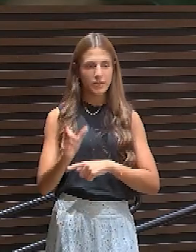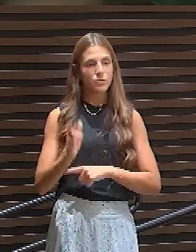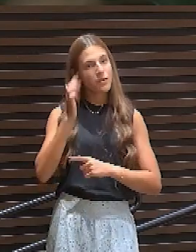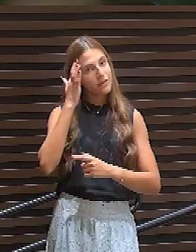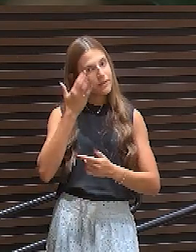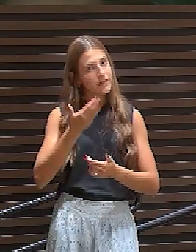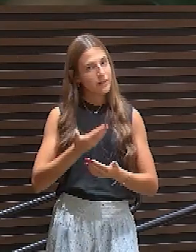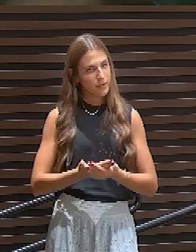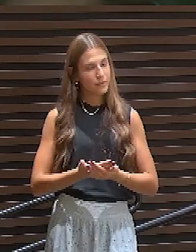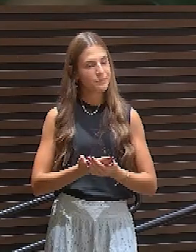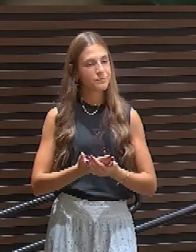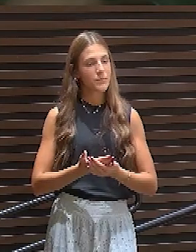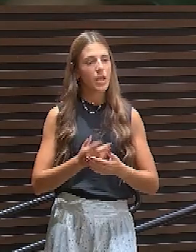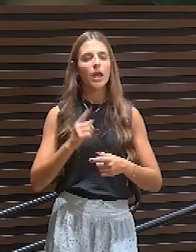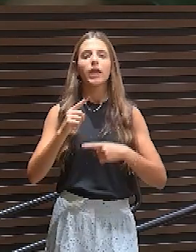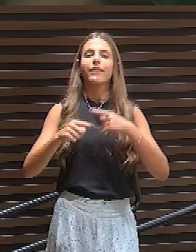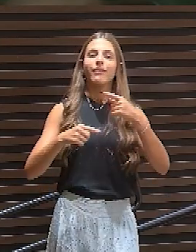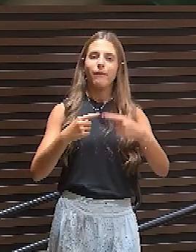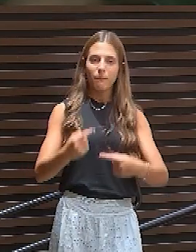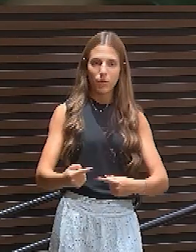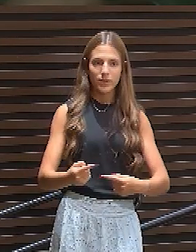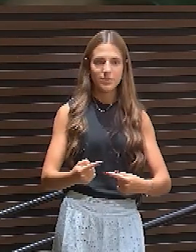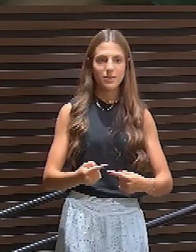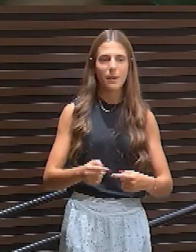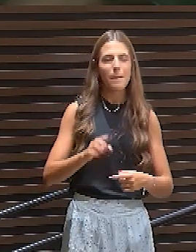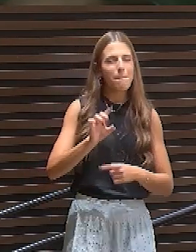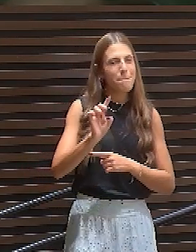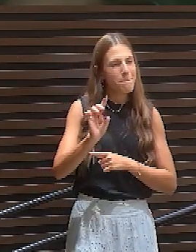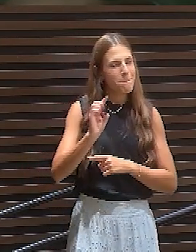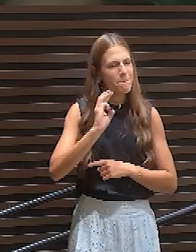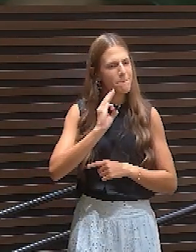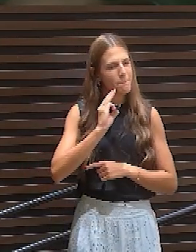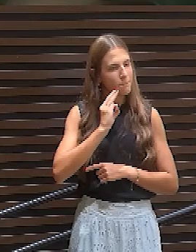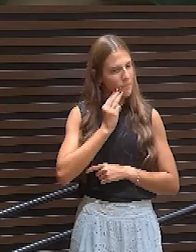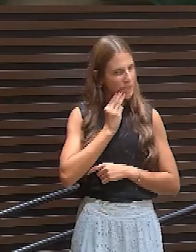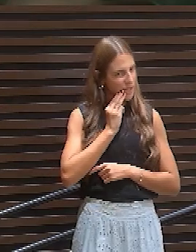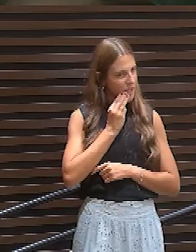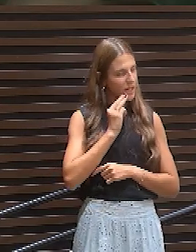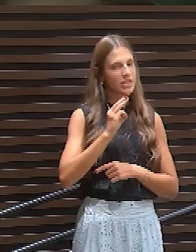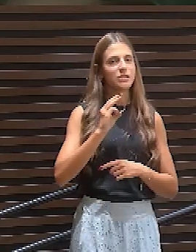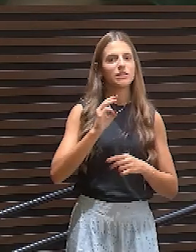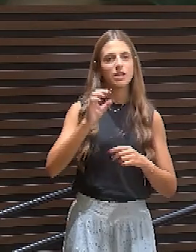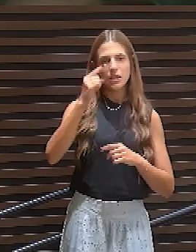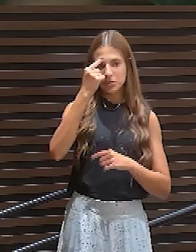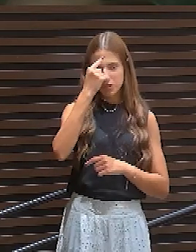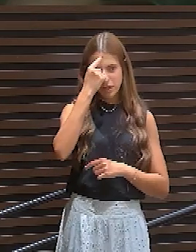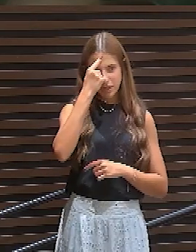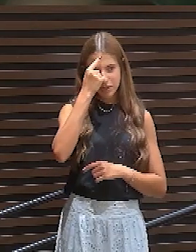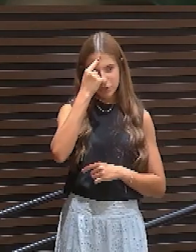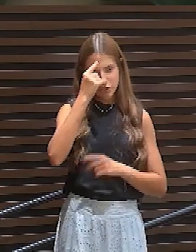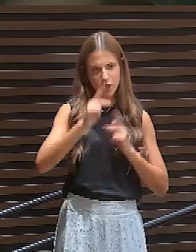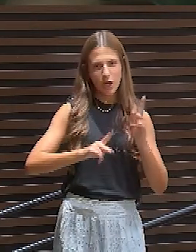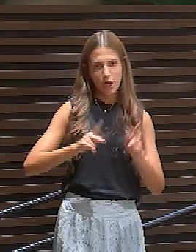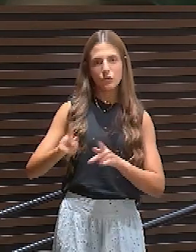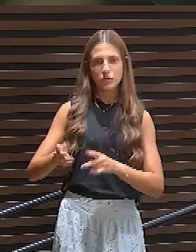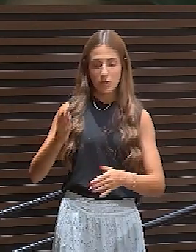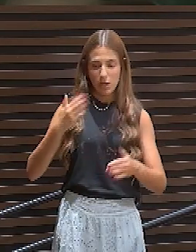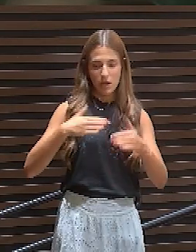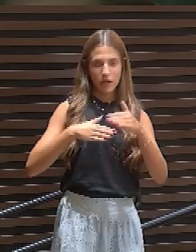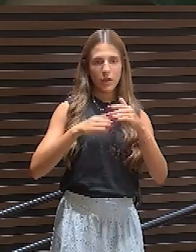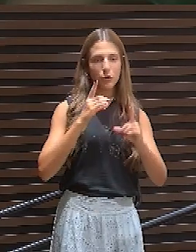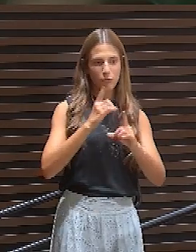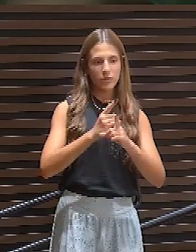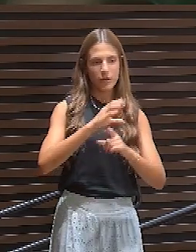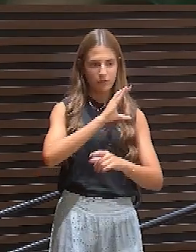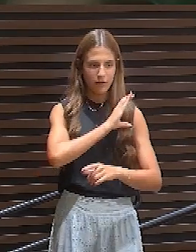daí, milhares de indianos vieram a Cristo. Hoje Carey é lembrado como o pai das missões